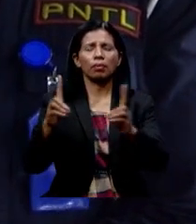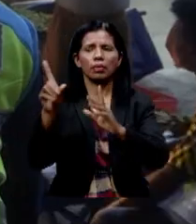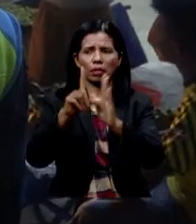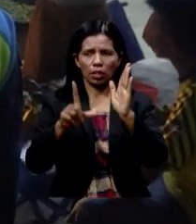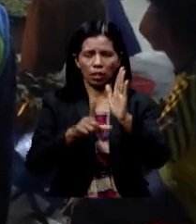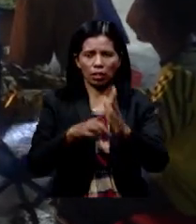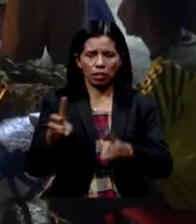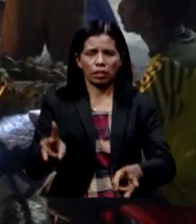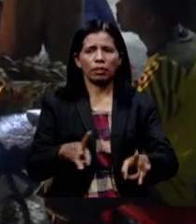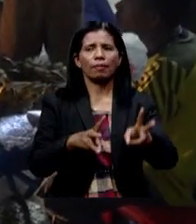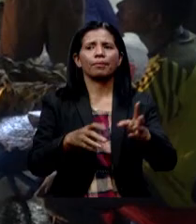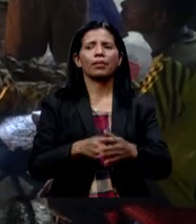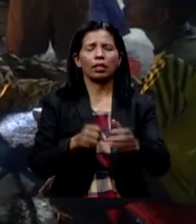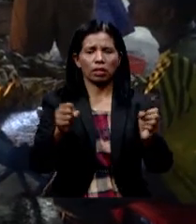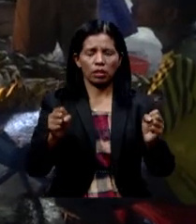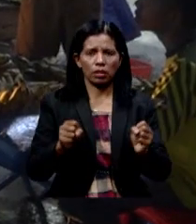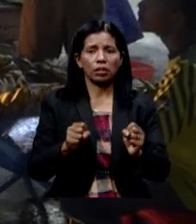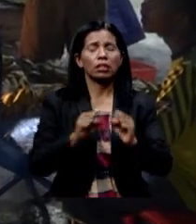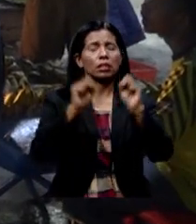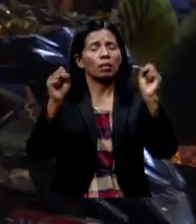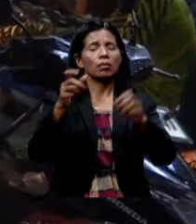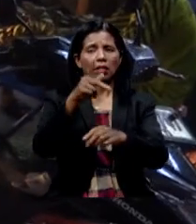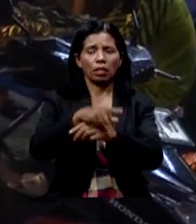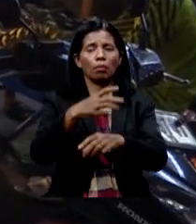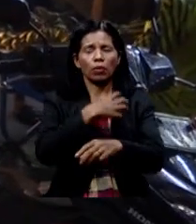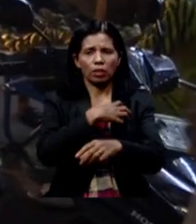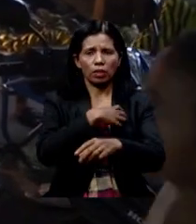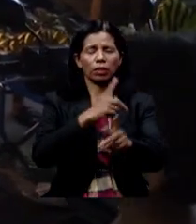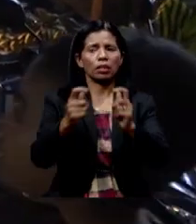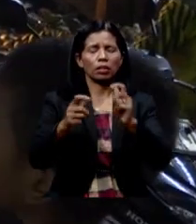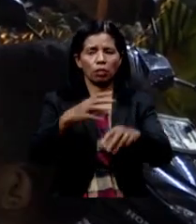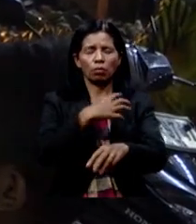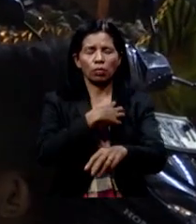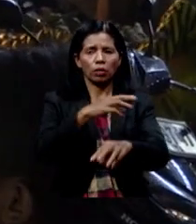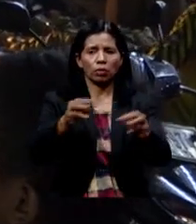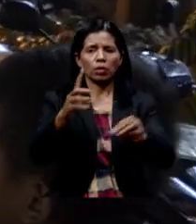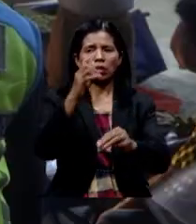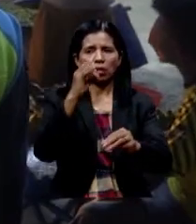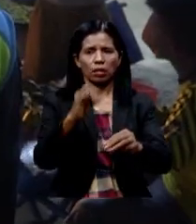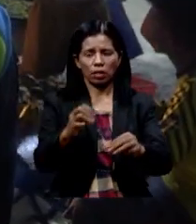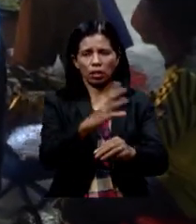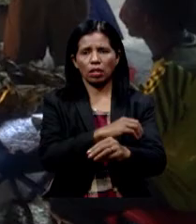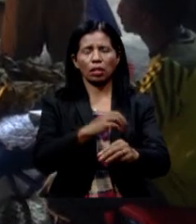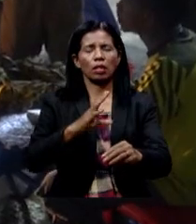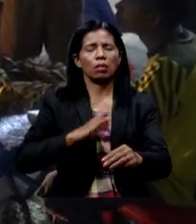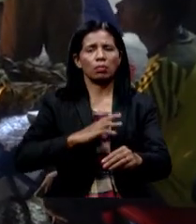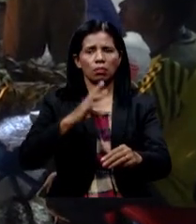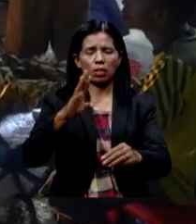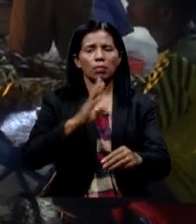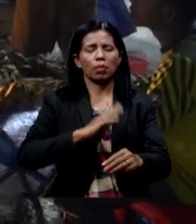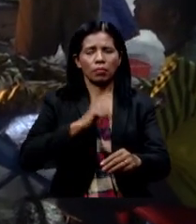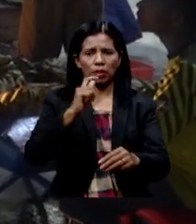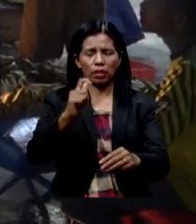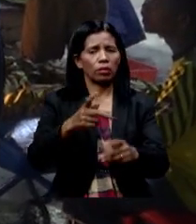istrada. Ia sábado kalam, Polícia Trânsito Município de Ili, hal operação em área Campo Baru, Bairro Pite, Elem Loi, Audian,